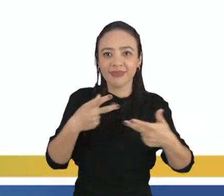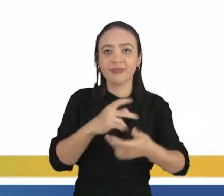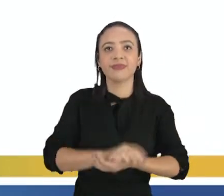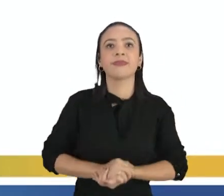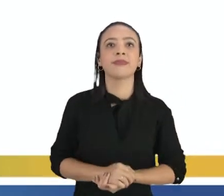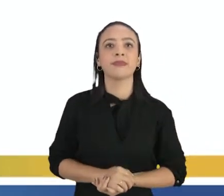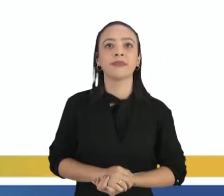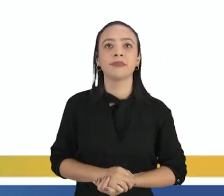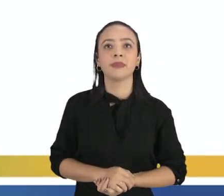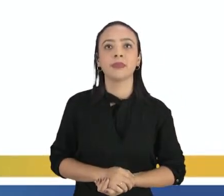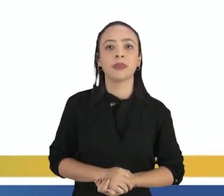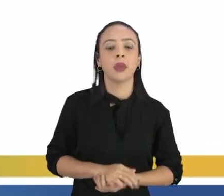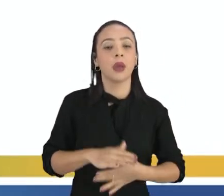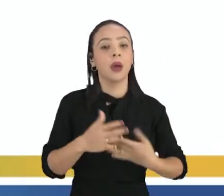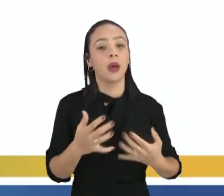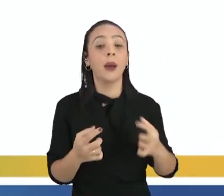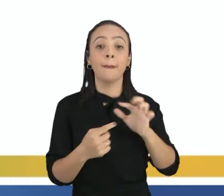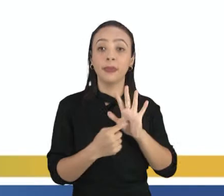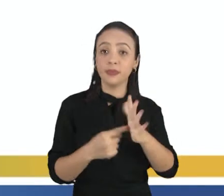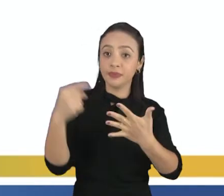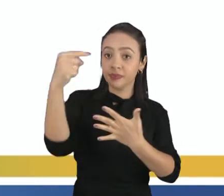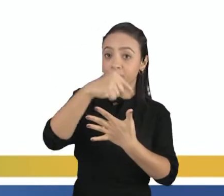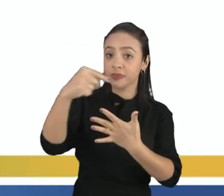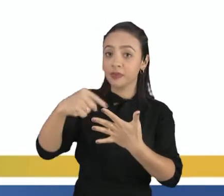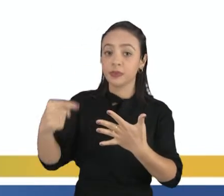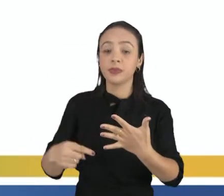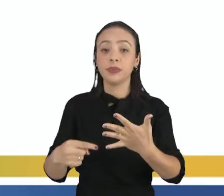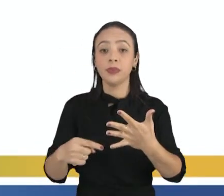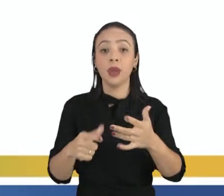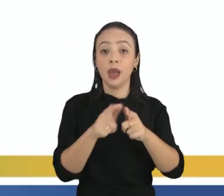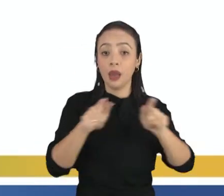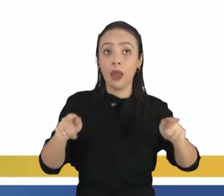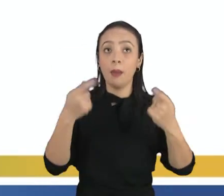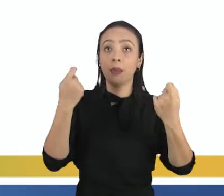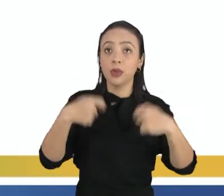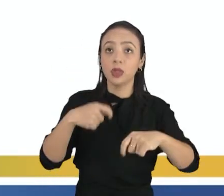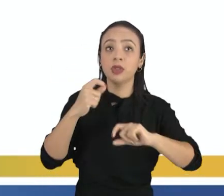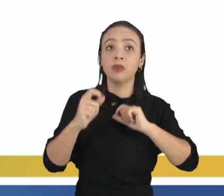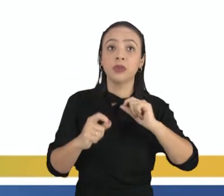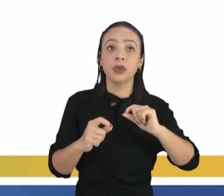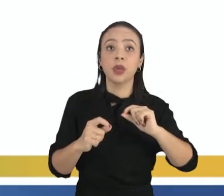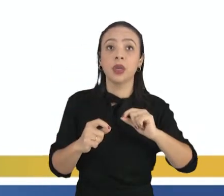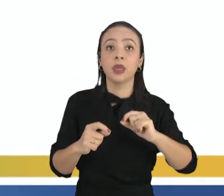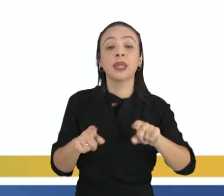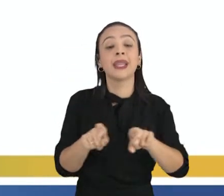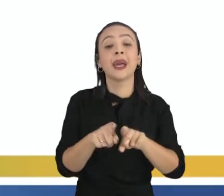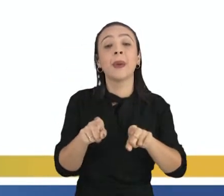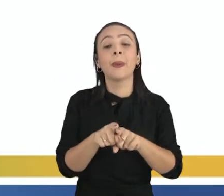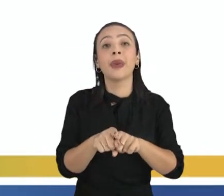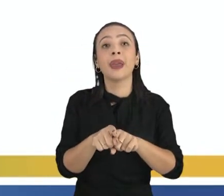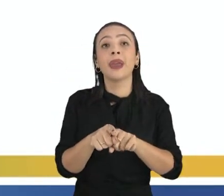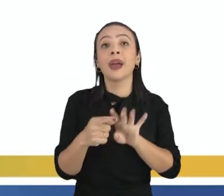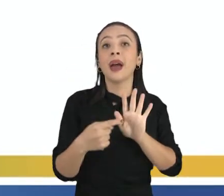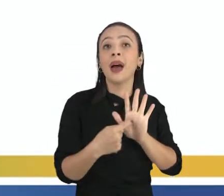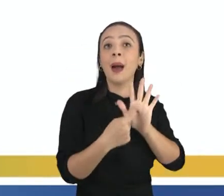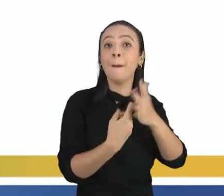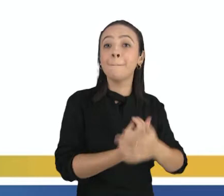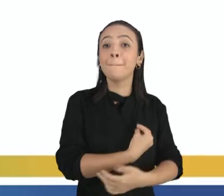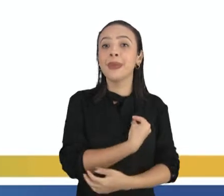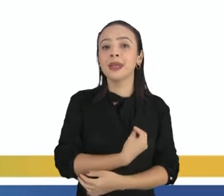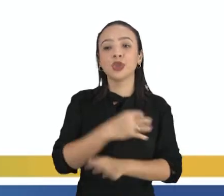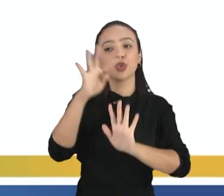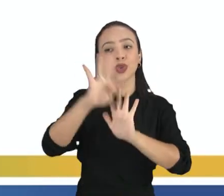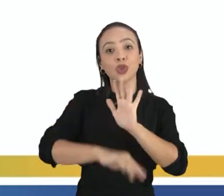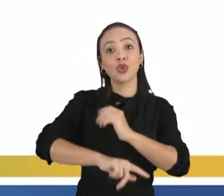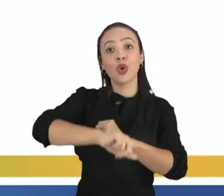simultaneamente. Determinados elementos gramaticais podem funcionar como índices da presença no texto de